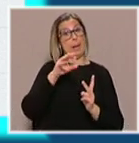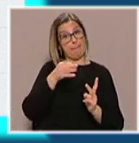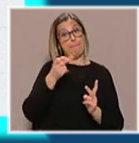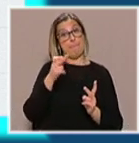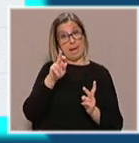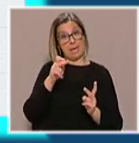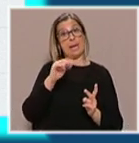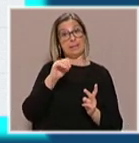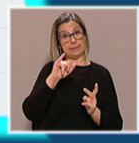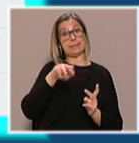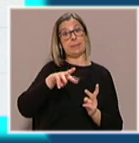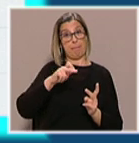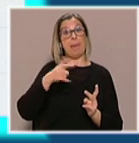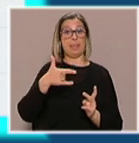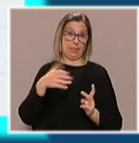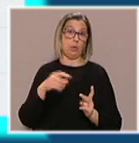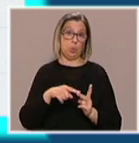sistema parasimpático.